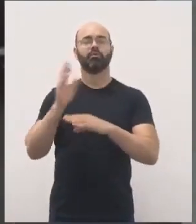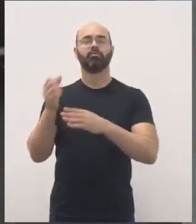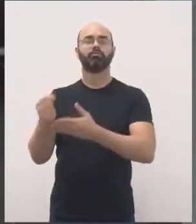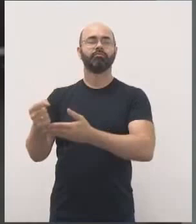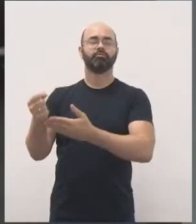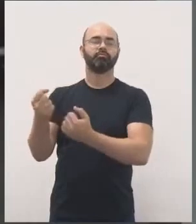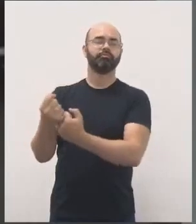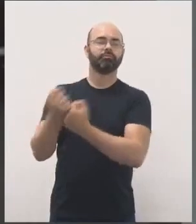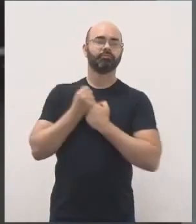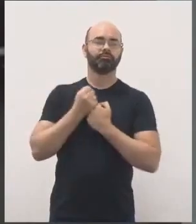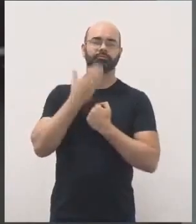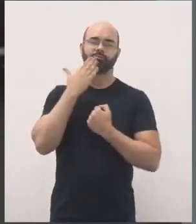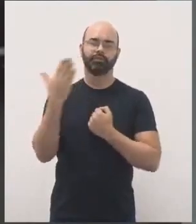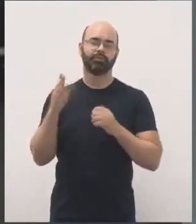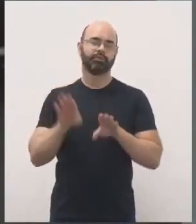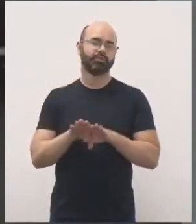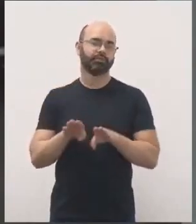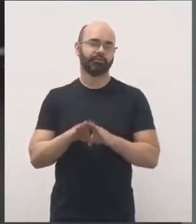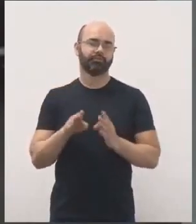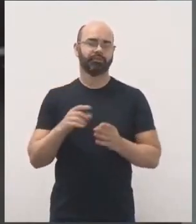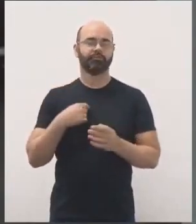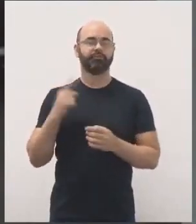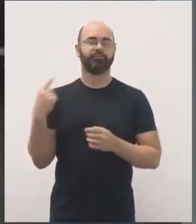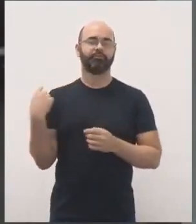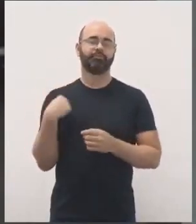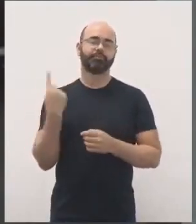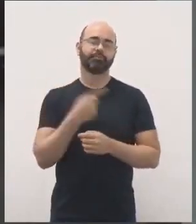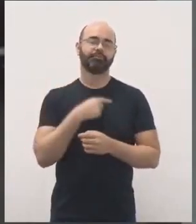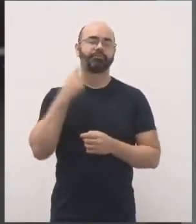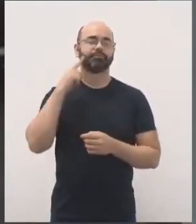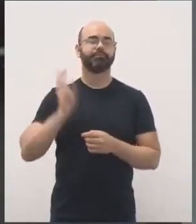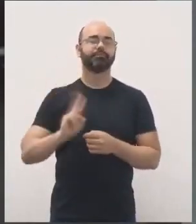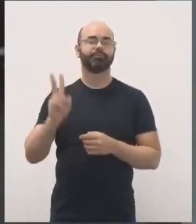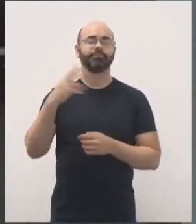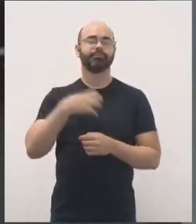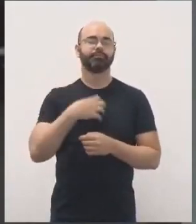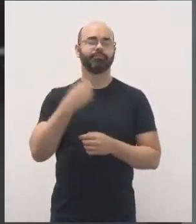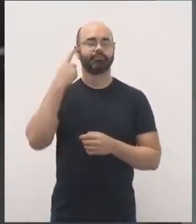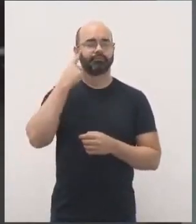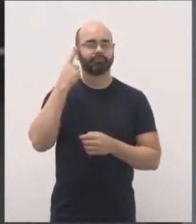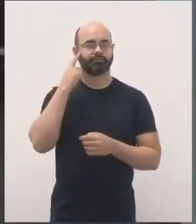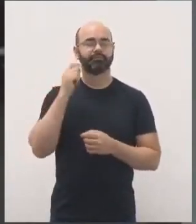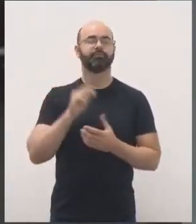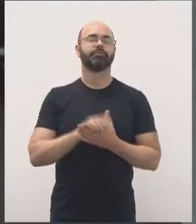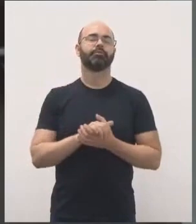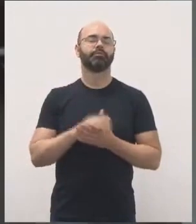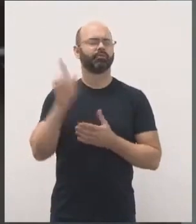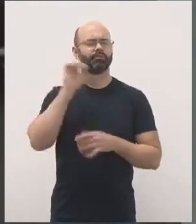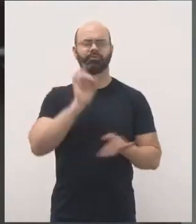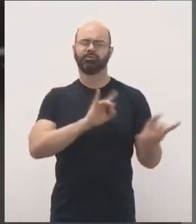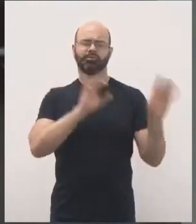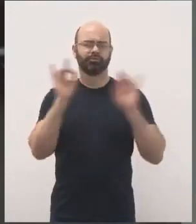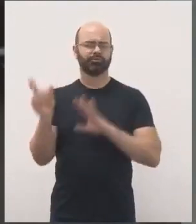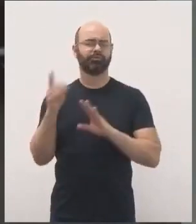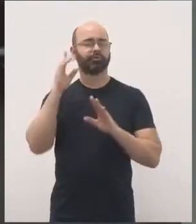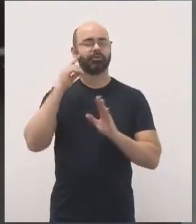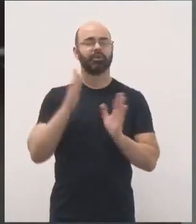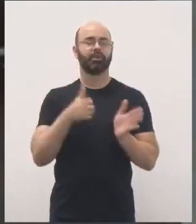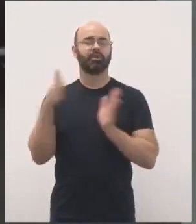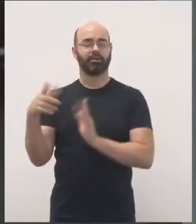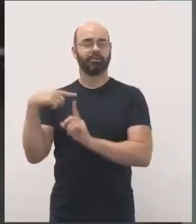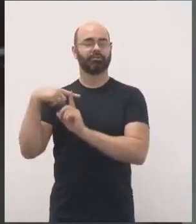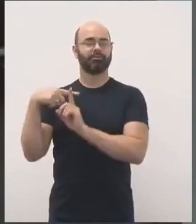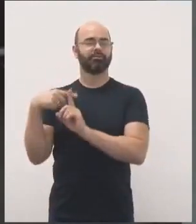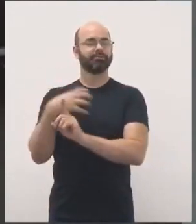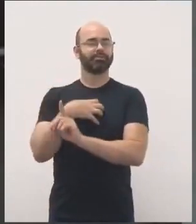conseguir valorizar, né, as questões positivas que a gente passa pela vida todos os dias. E quando a gente perceber